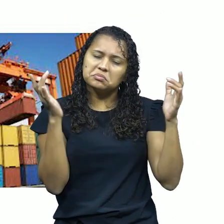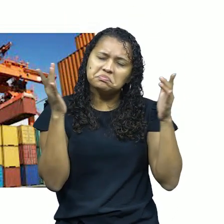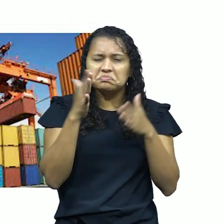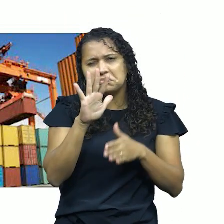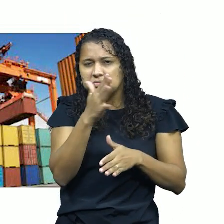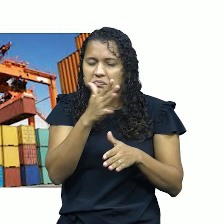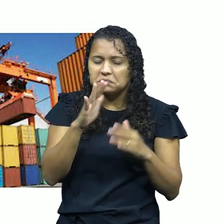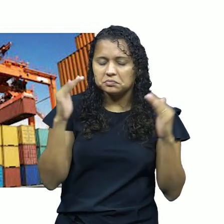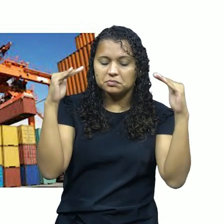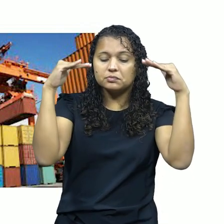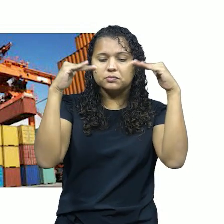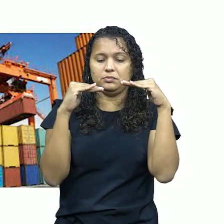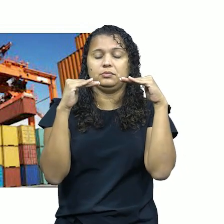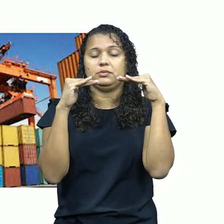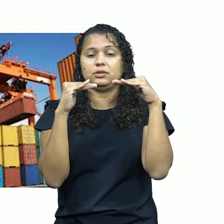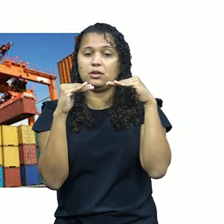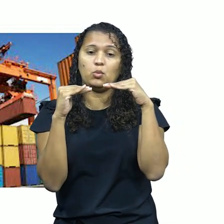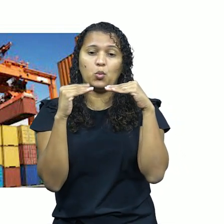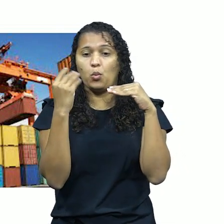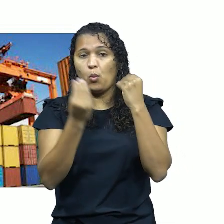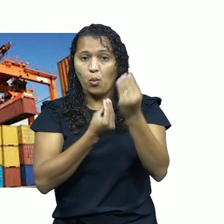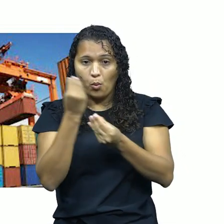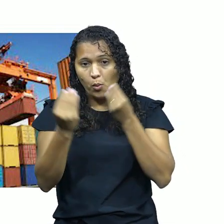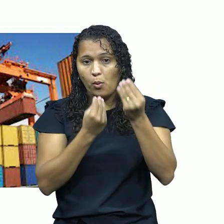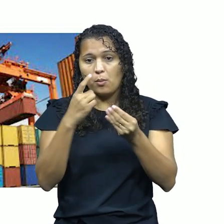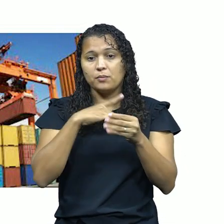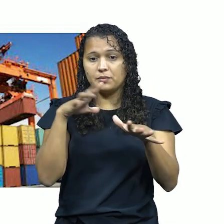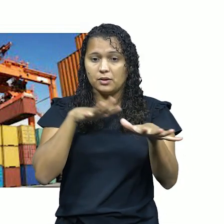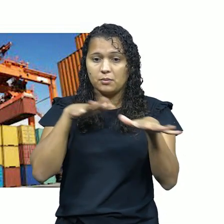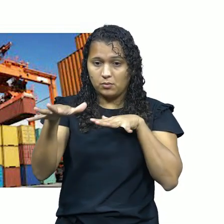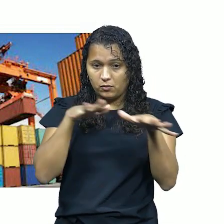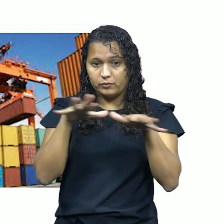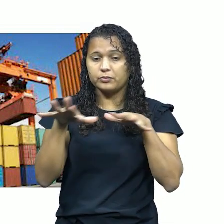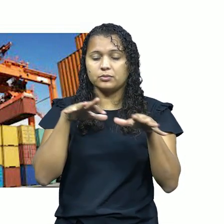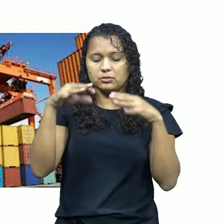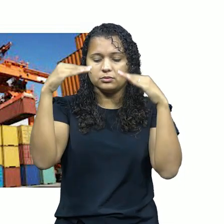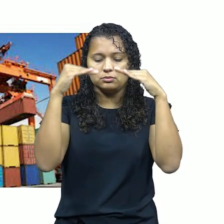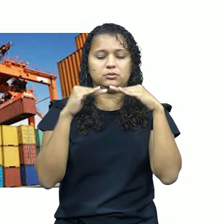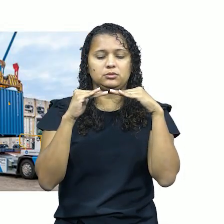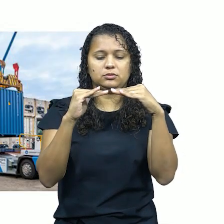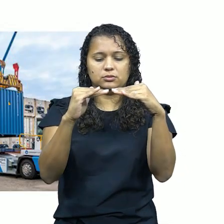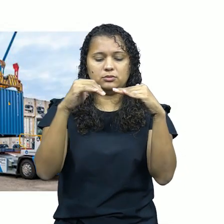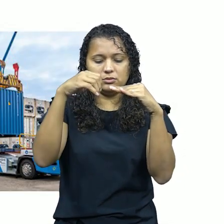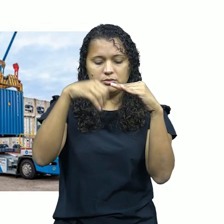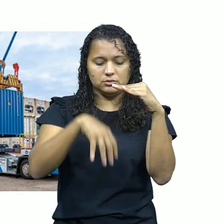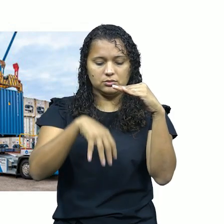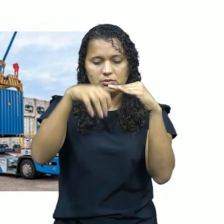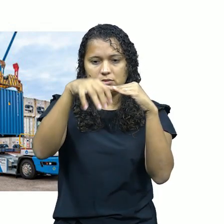vocês aqui, nesse sentido de fazer o empilhamento mesmo.